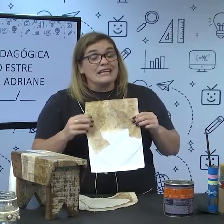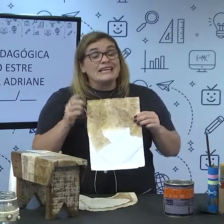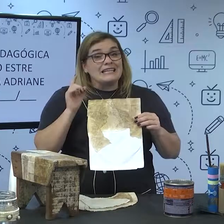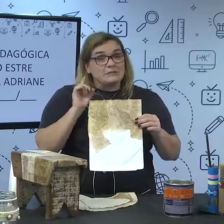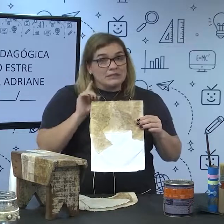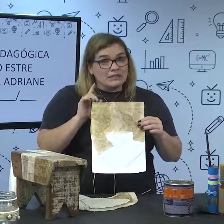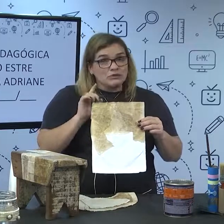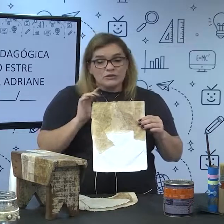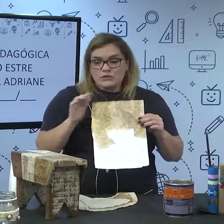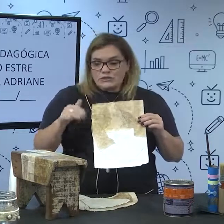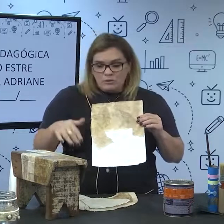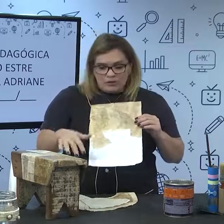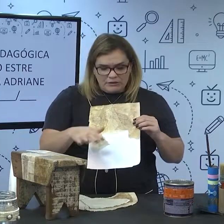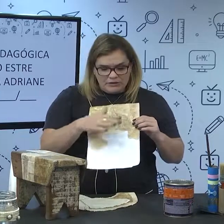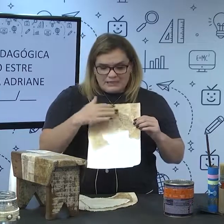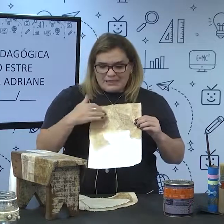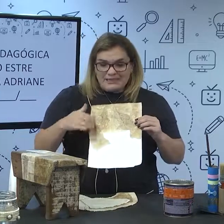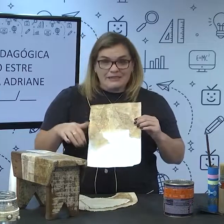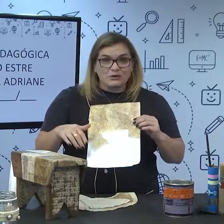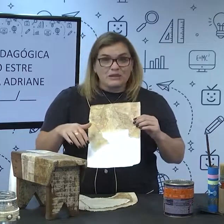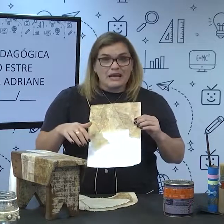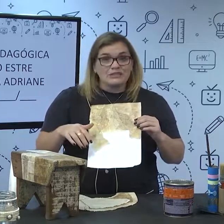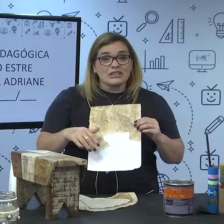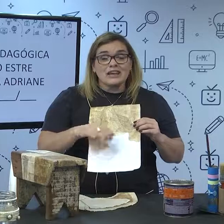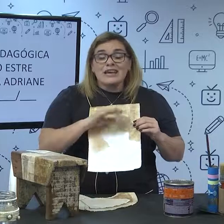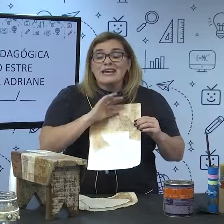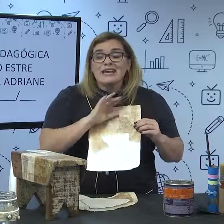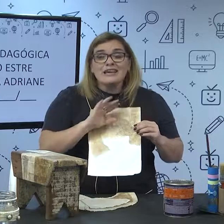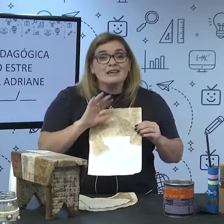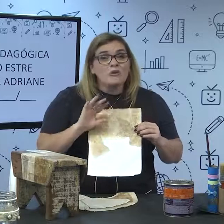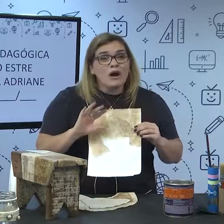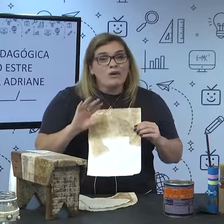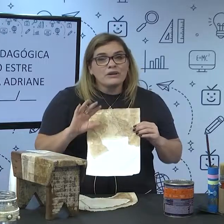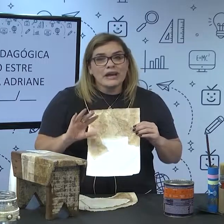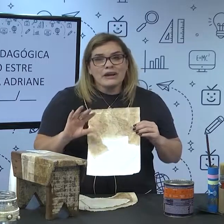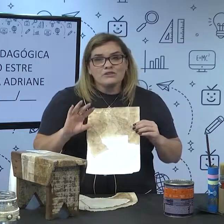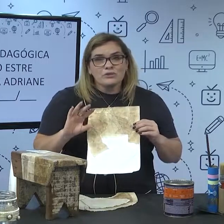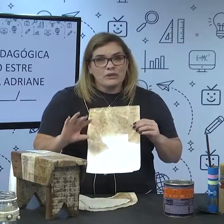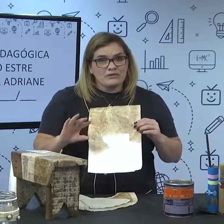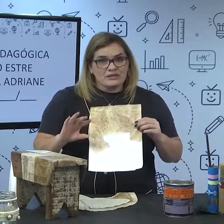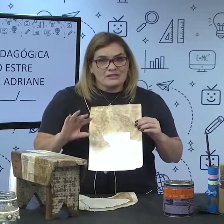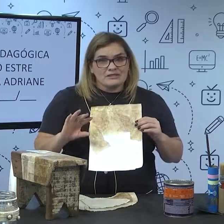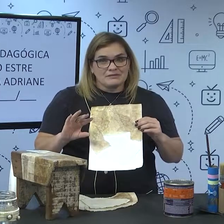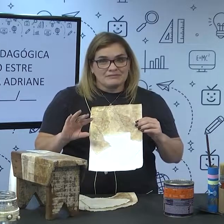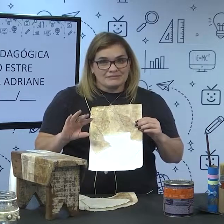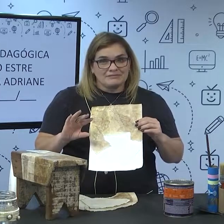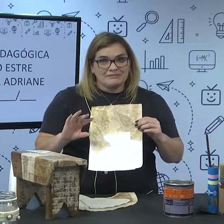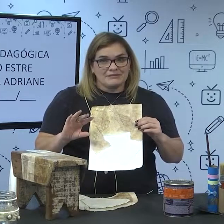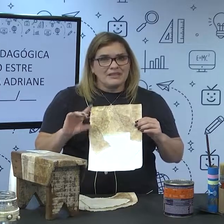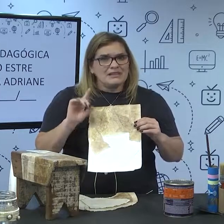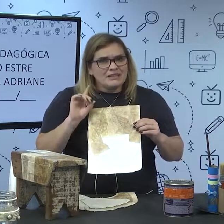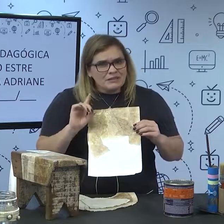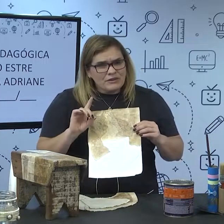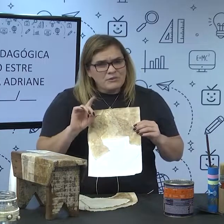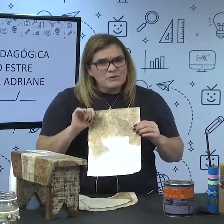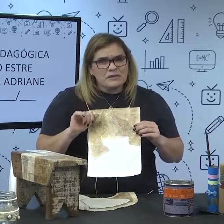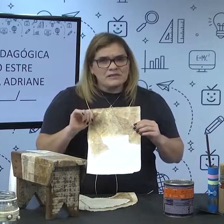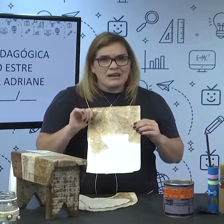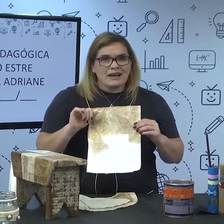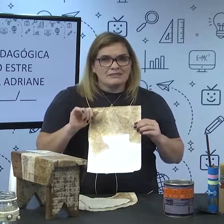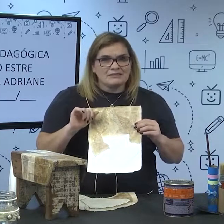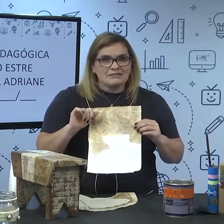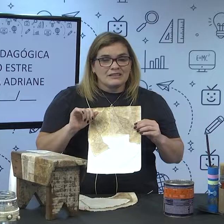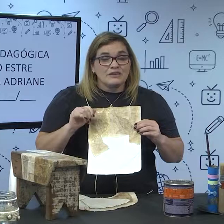inteiro. Lembrando que vocês podem fazer essa colagem em qualquer superfície. E